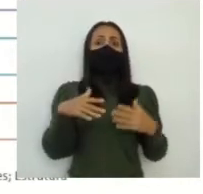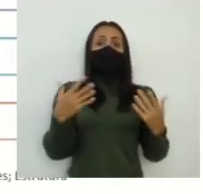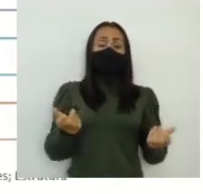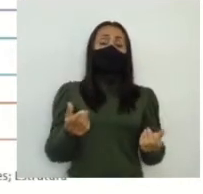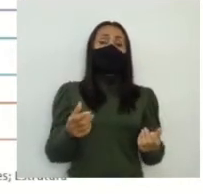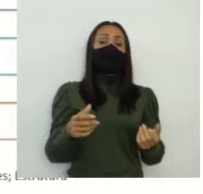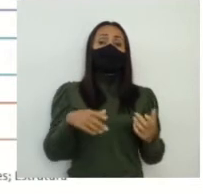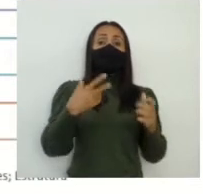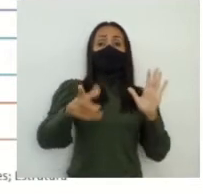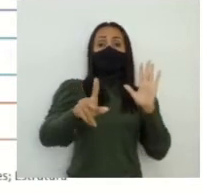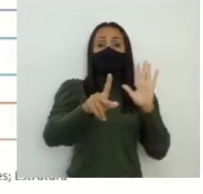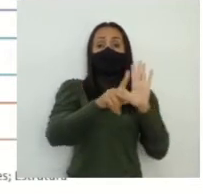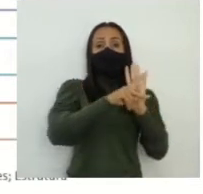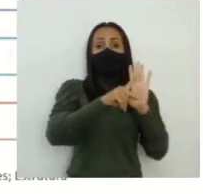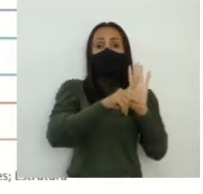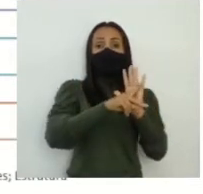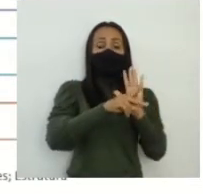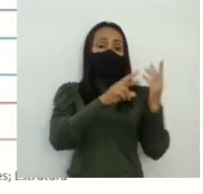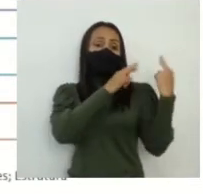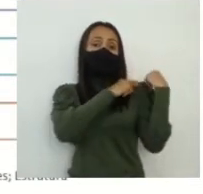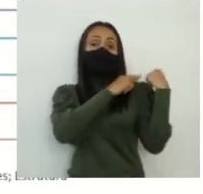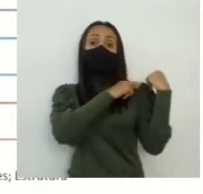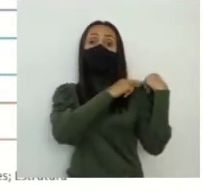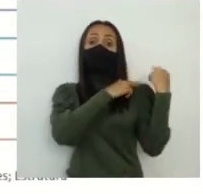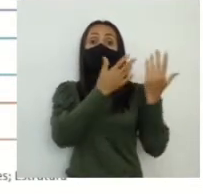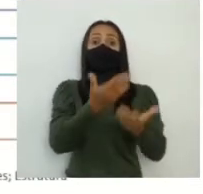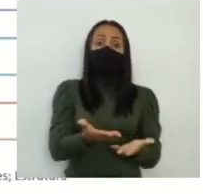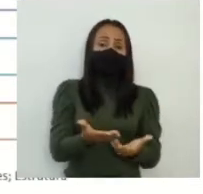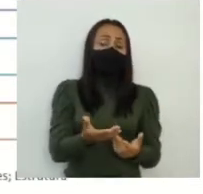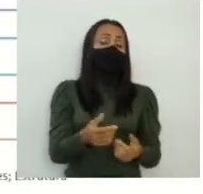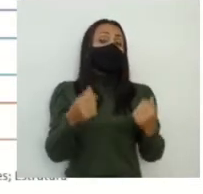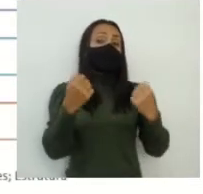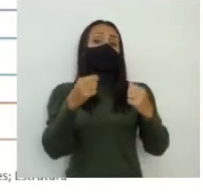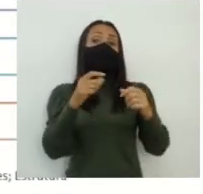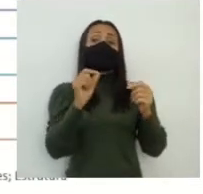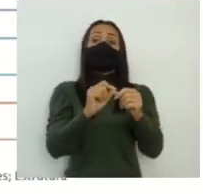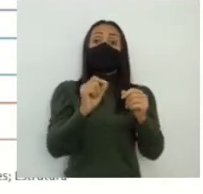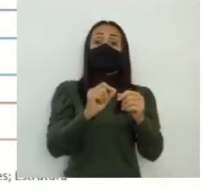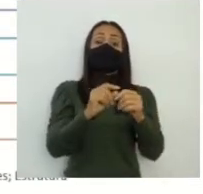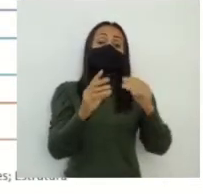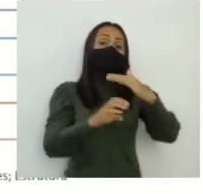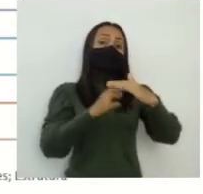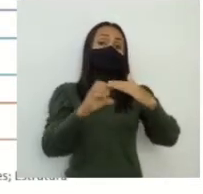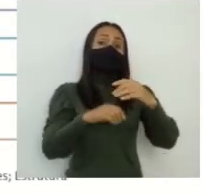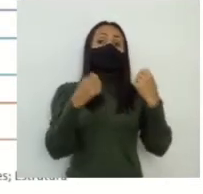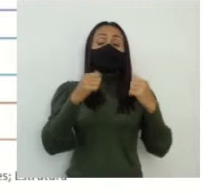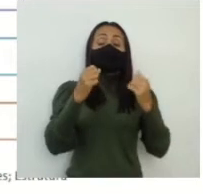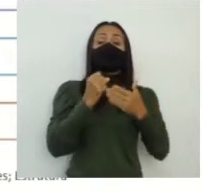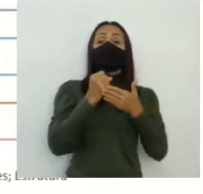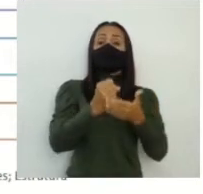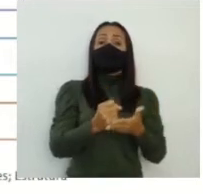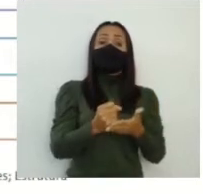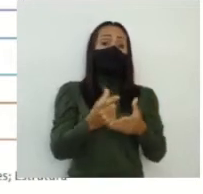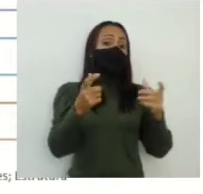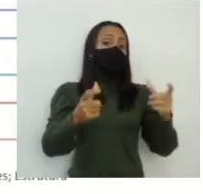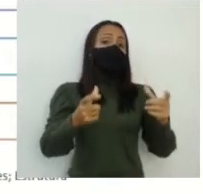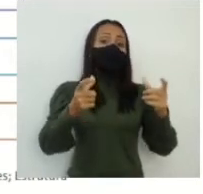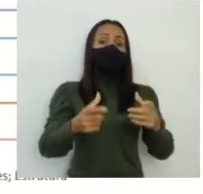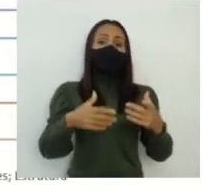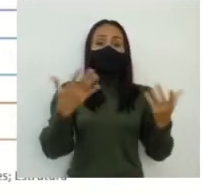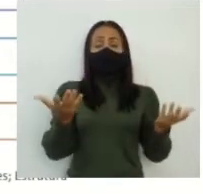qual a atividade do outro, qual a minha responsabilidade, o que é que eu tenho que fazer, o que é que eu preciso ajudar, qual a equipe que eu realmente estou